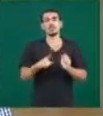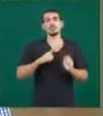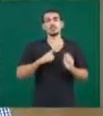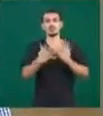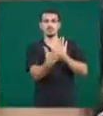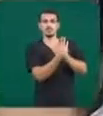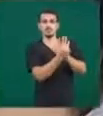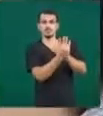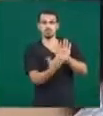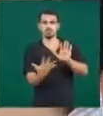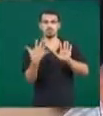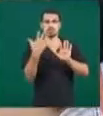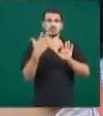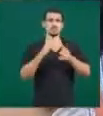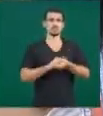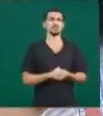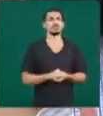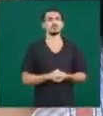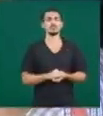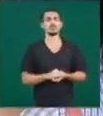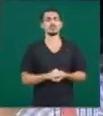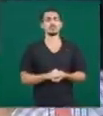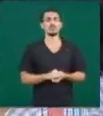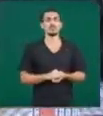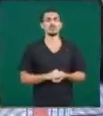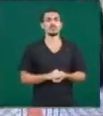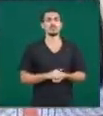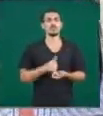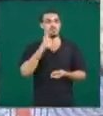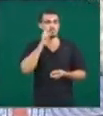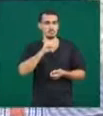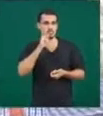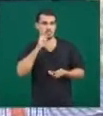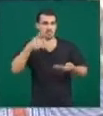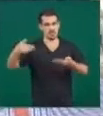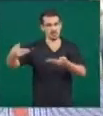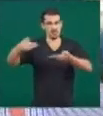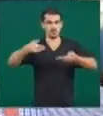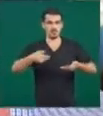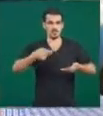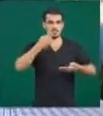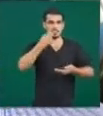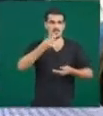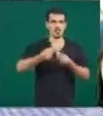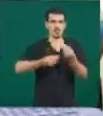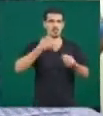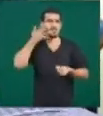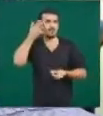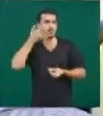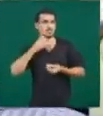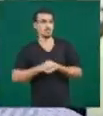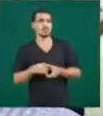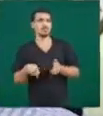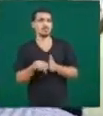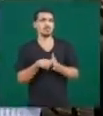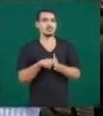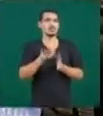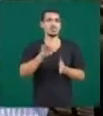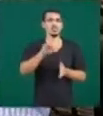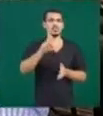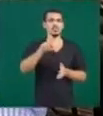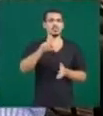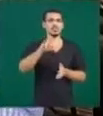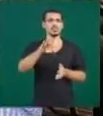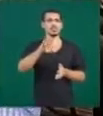forma utilizável. Fernanda foi convidada para palestrar sobre o manejo de resistência a fungicidas. A